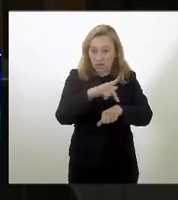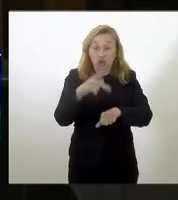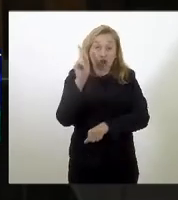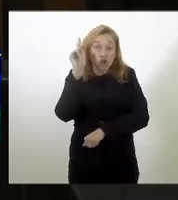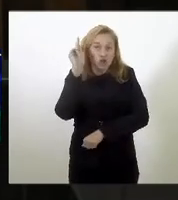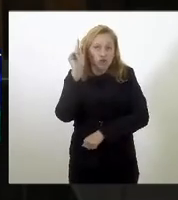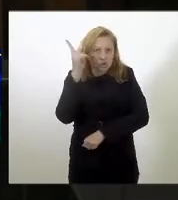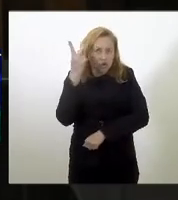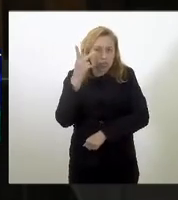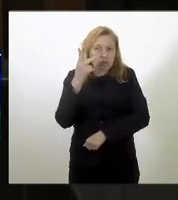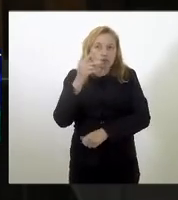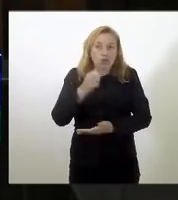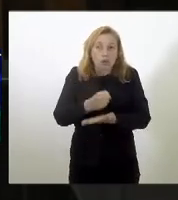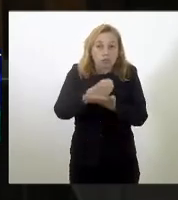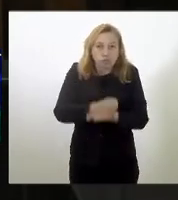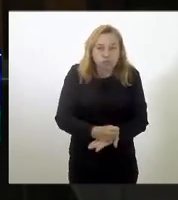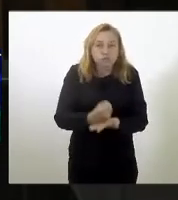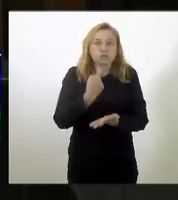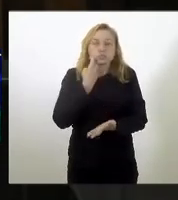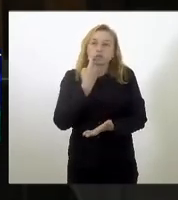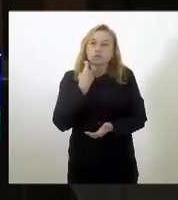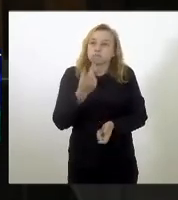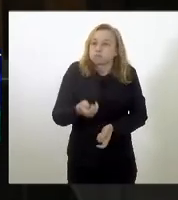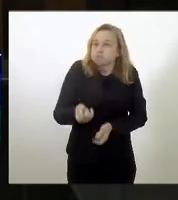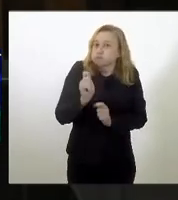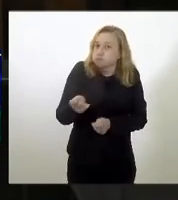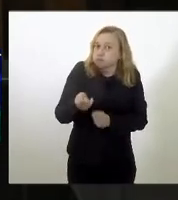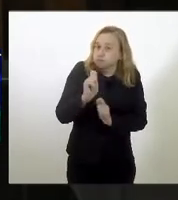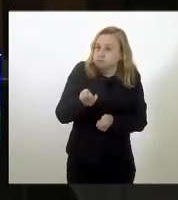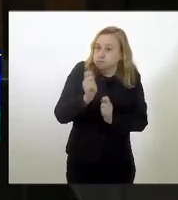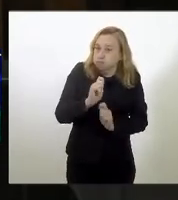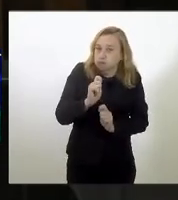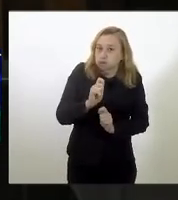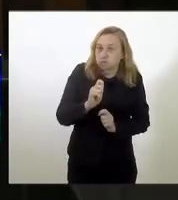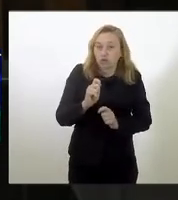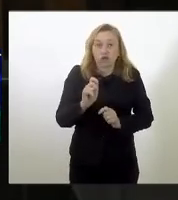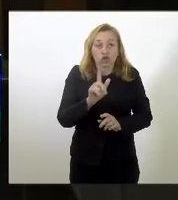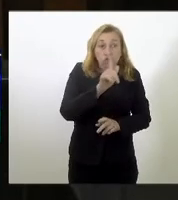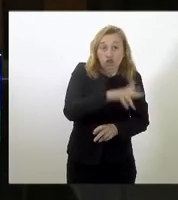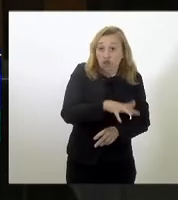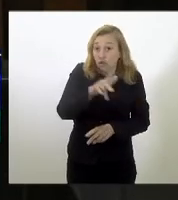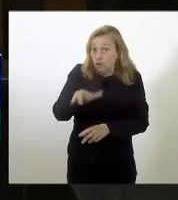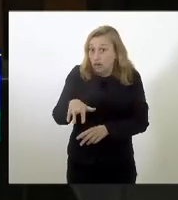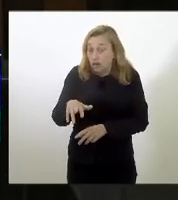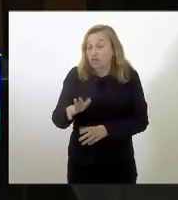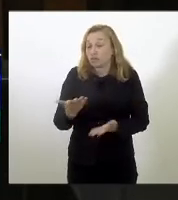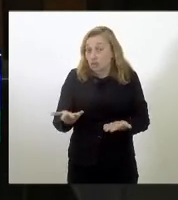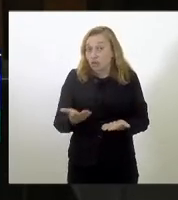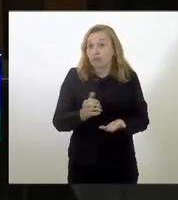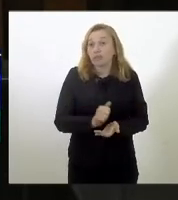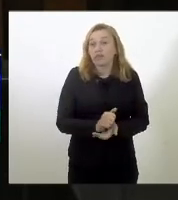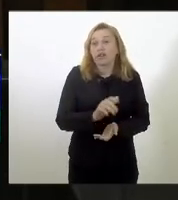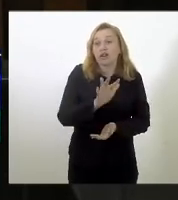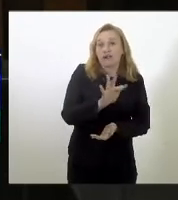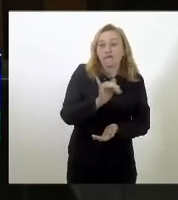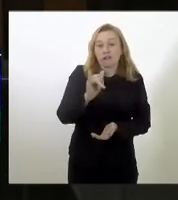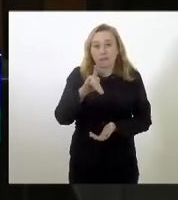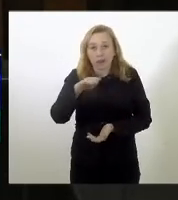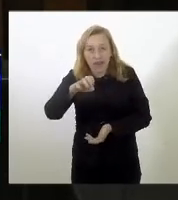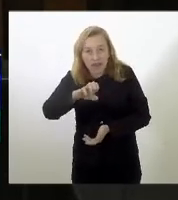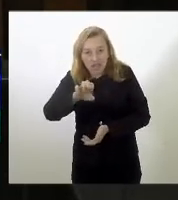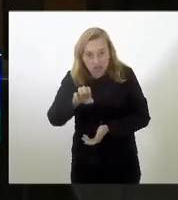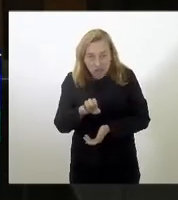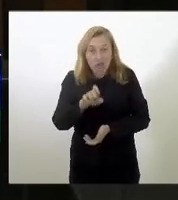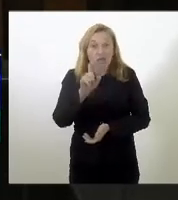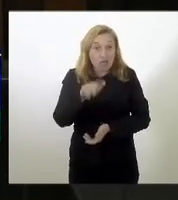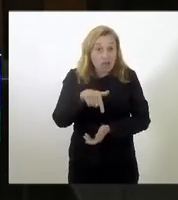peso, tanto da pesca artesanal, quanto de diferentes formas de pesca, e o FIPERJ é uma ferramenta